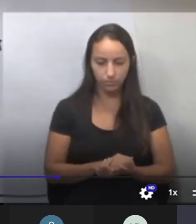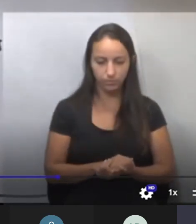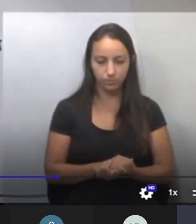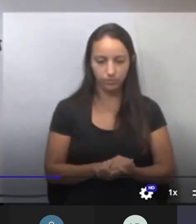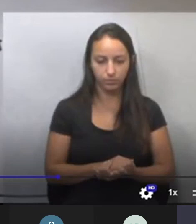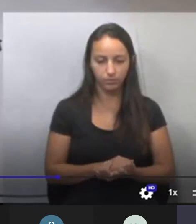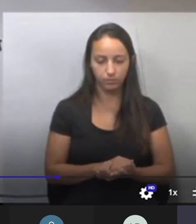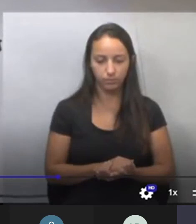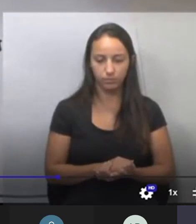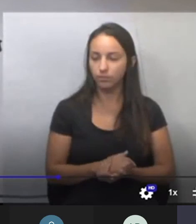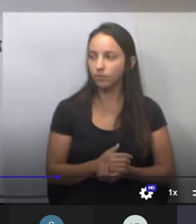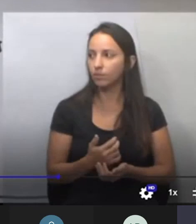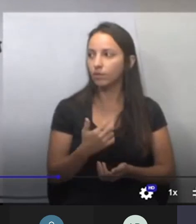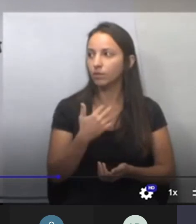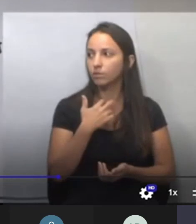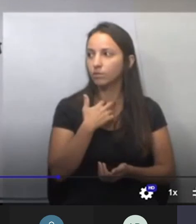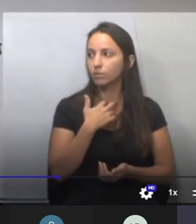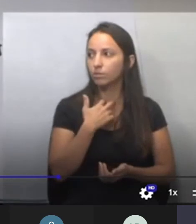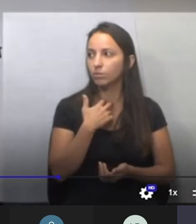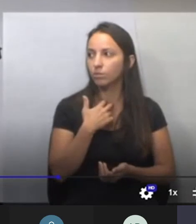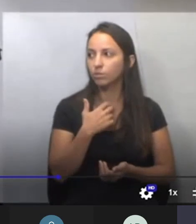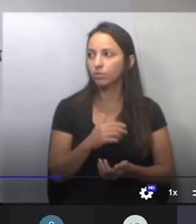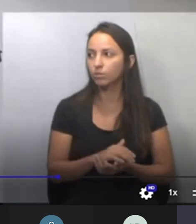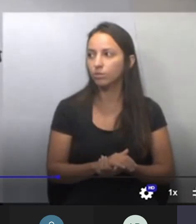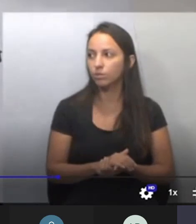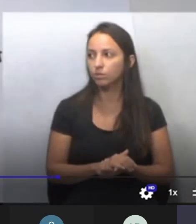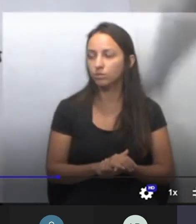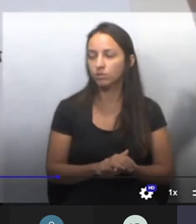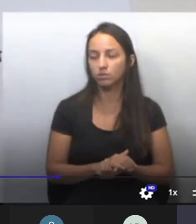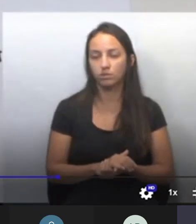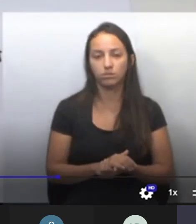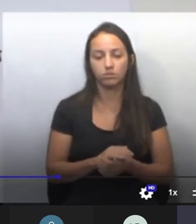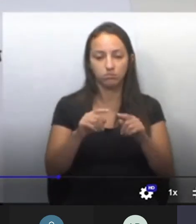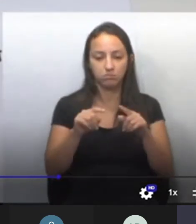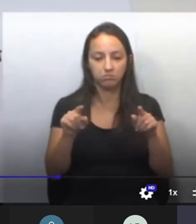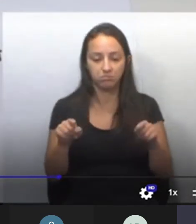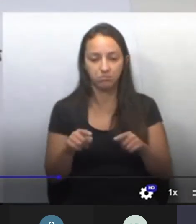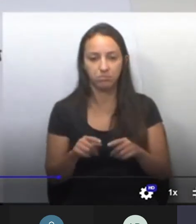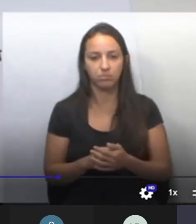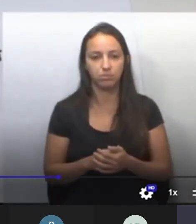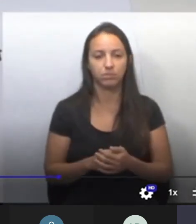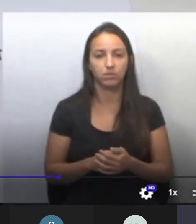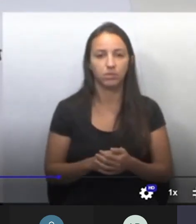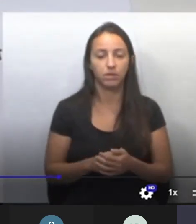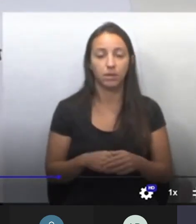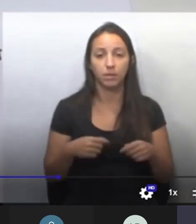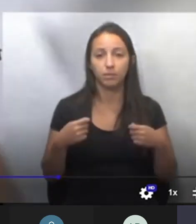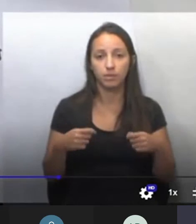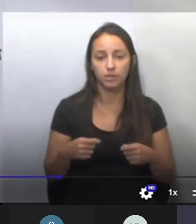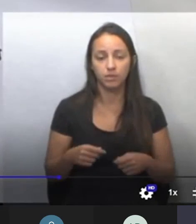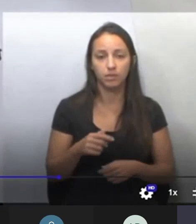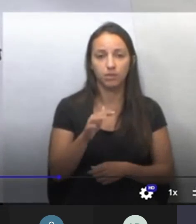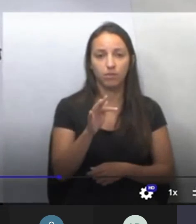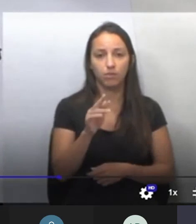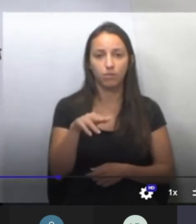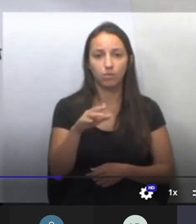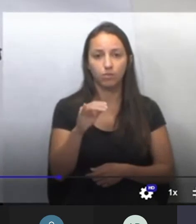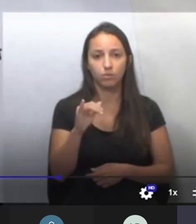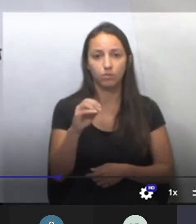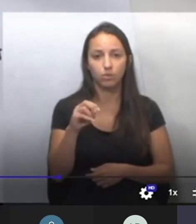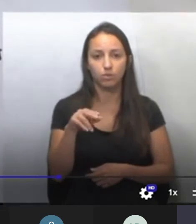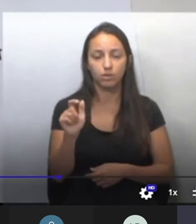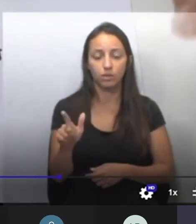Não vale estar invertido isso ou ter coisas inacessíveis, porque acaba não sendo funcional. E